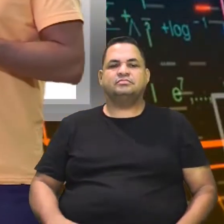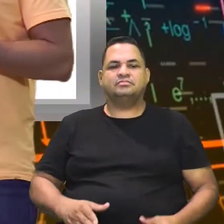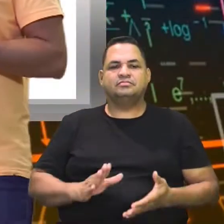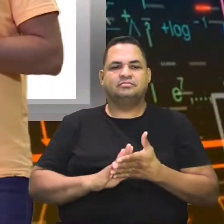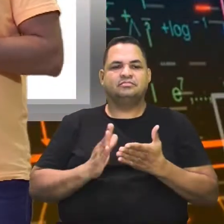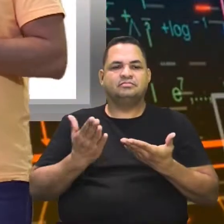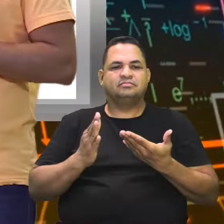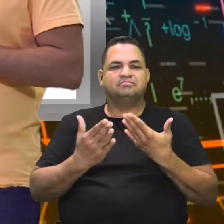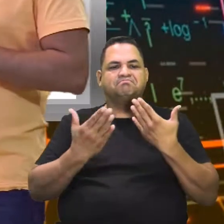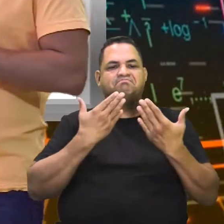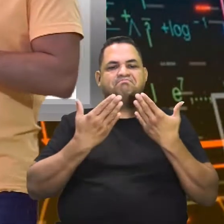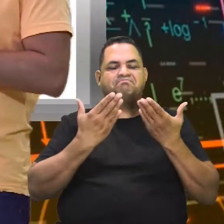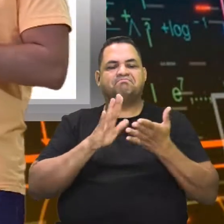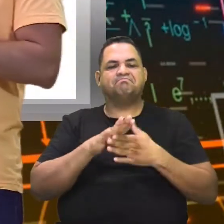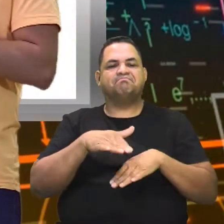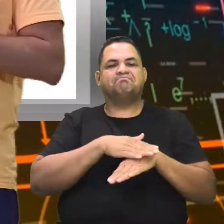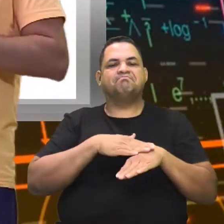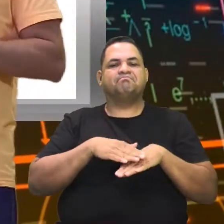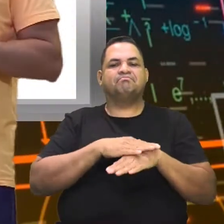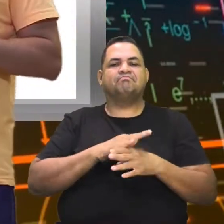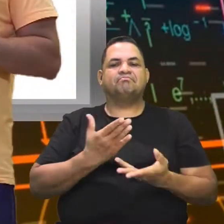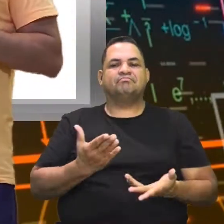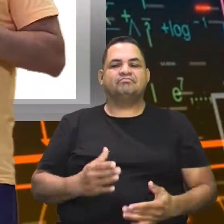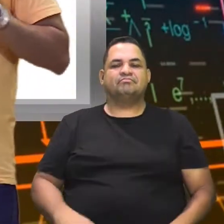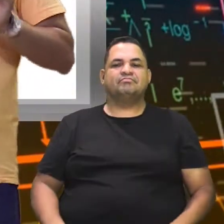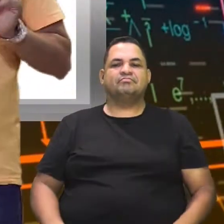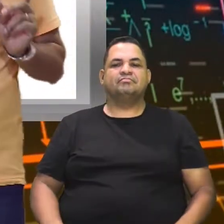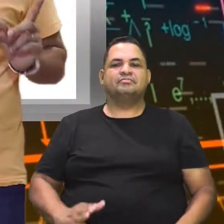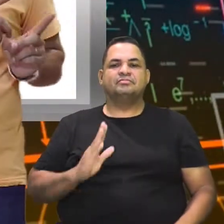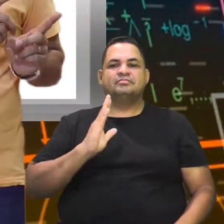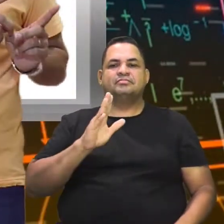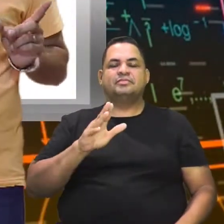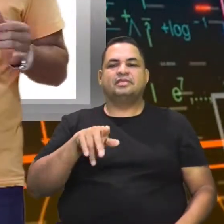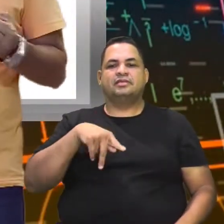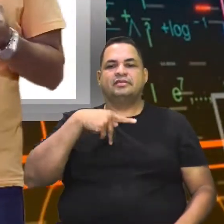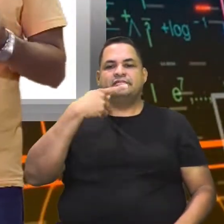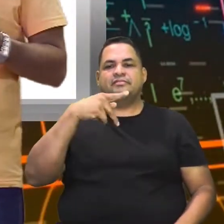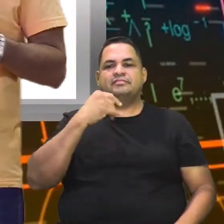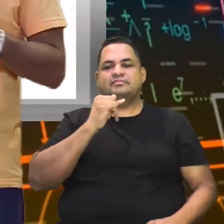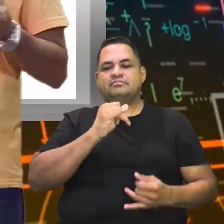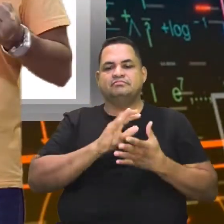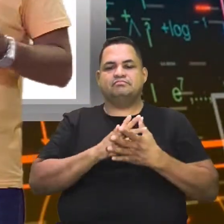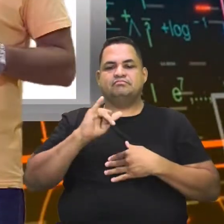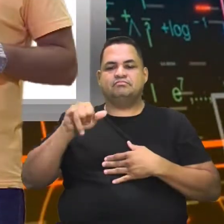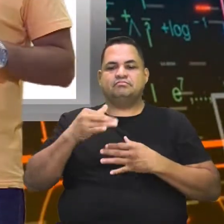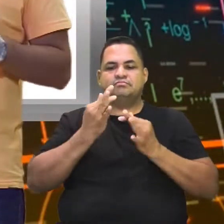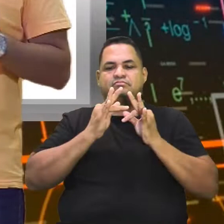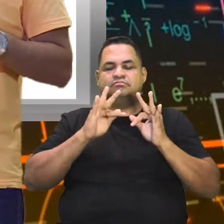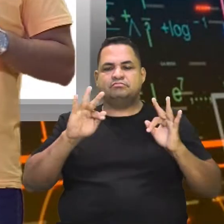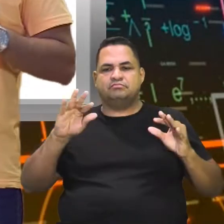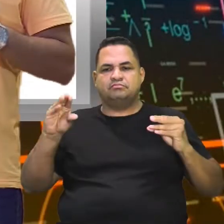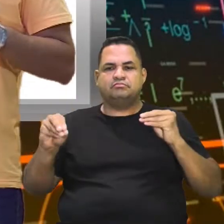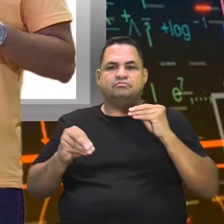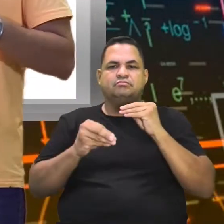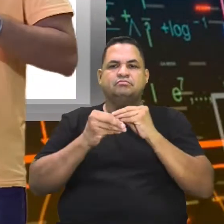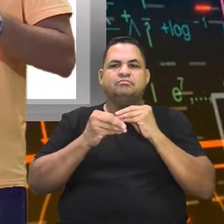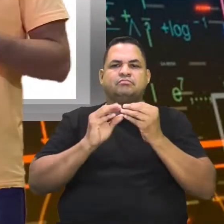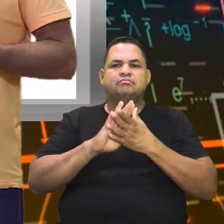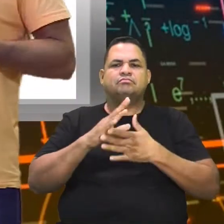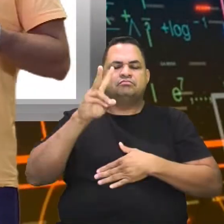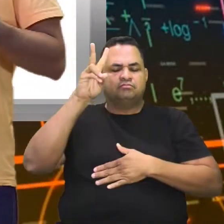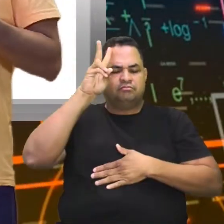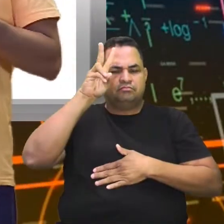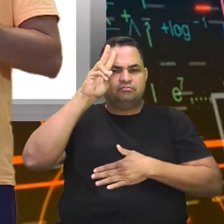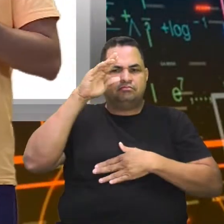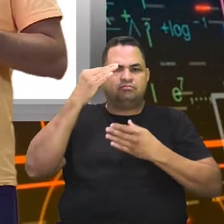papo cabeça. A primeira coisa já falamos de juros, simples, composto, tal.